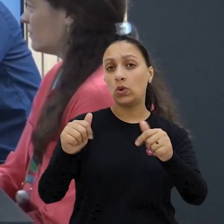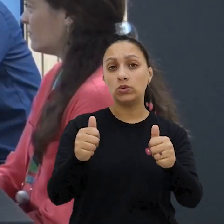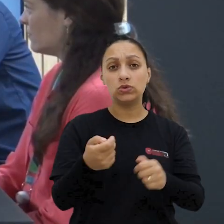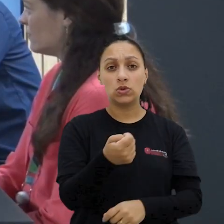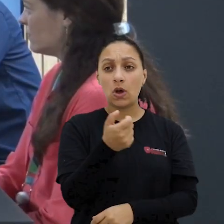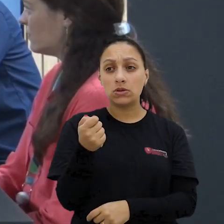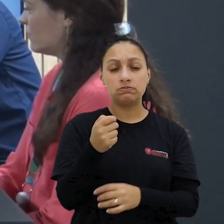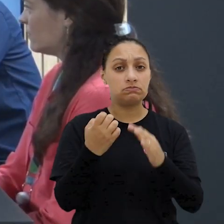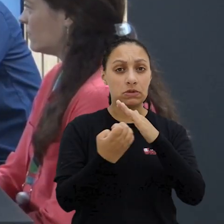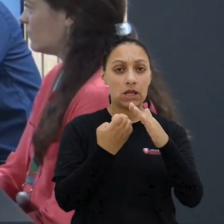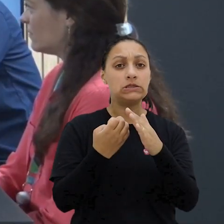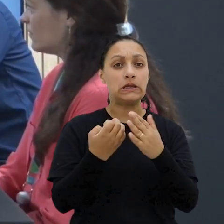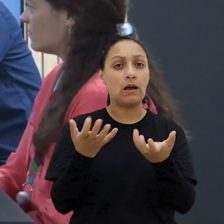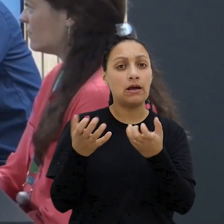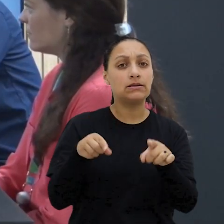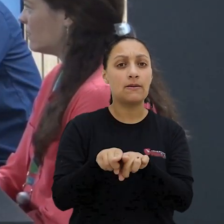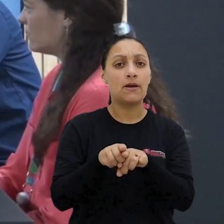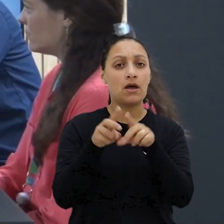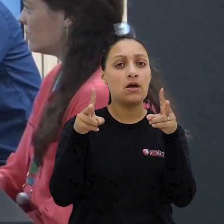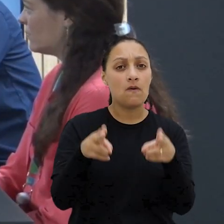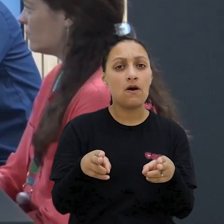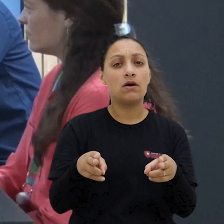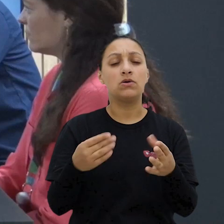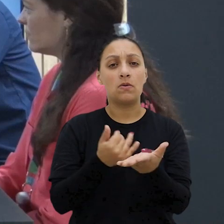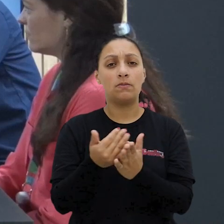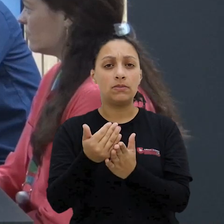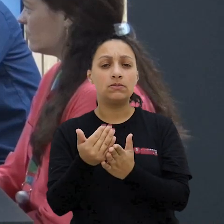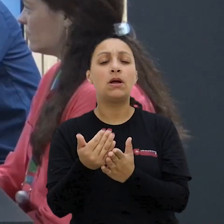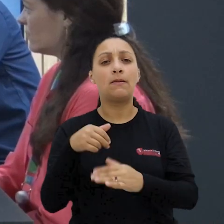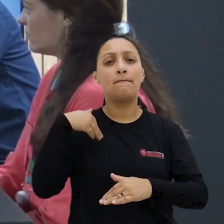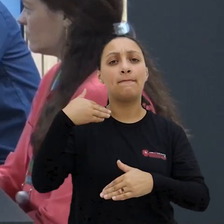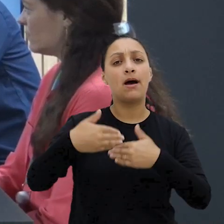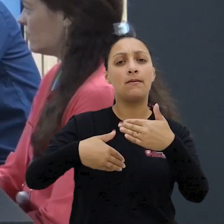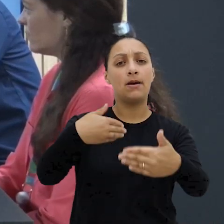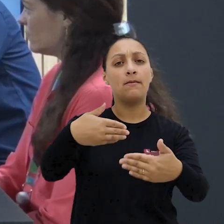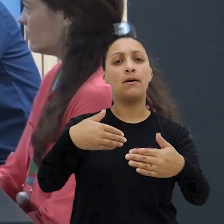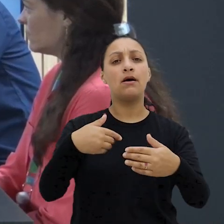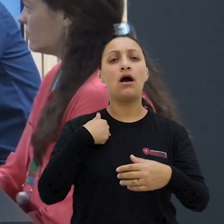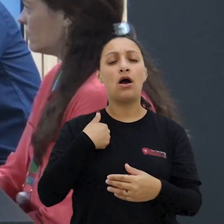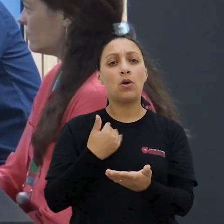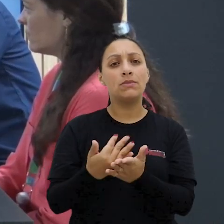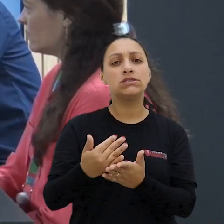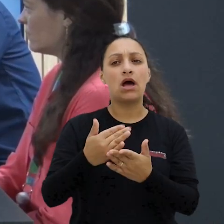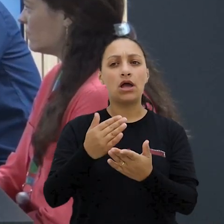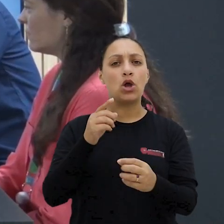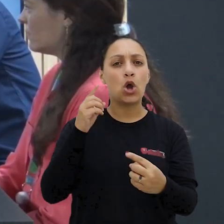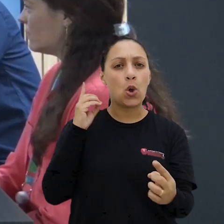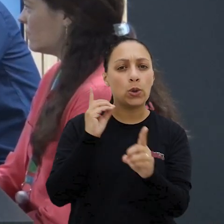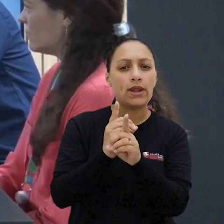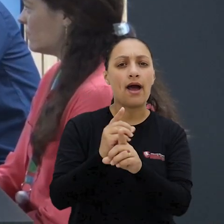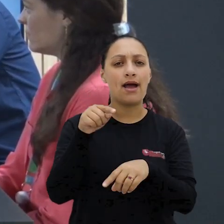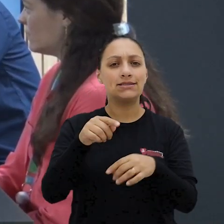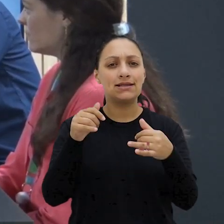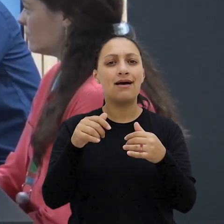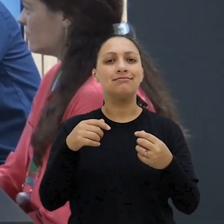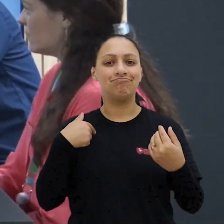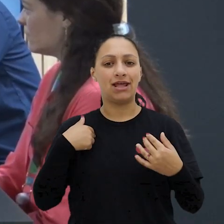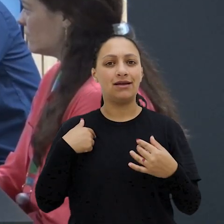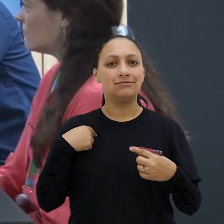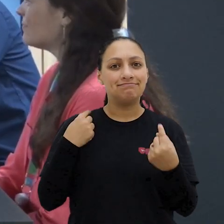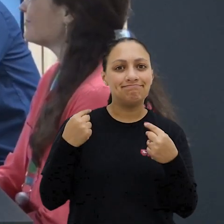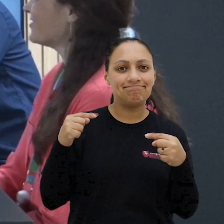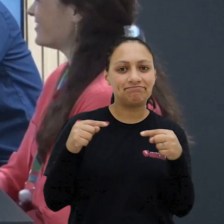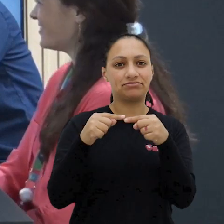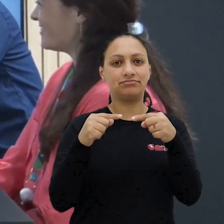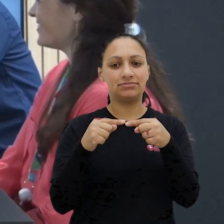mundo, como empresa, né? E eu acho que a gente está começando cada vez mais a encontrar esses pontos de sinergia. E acho que o